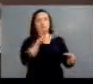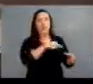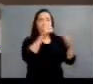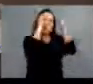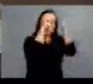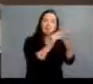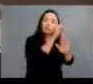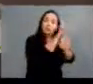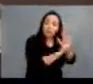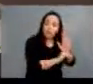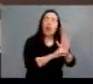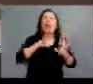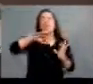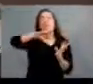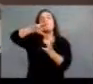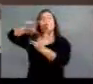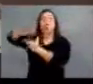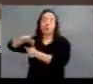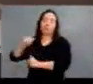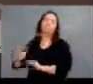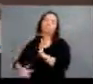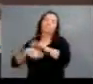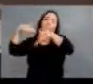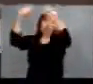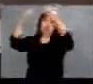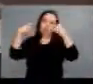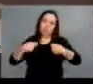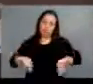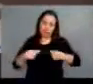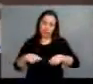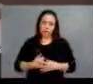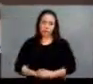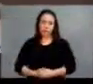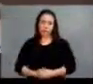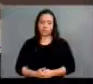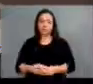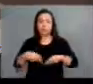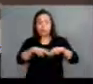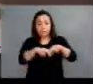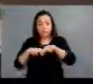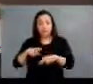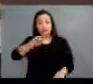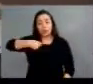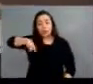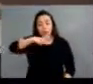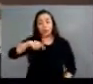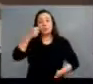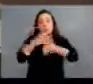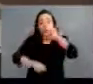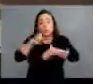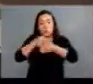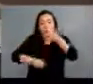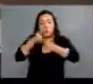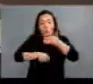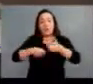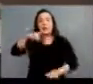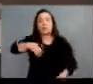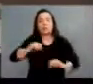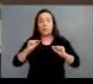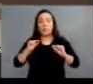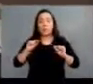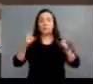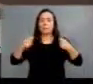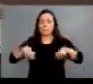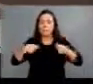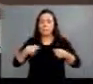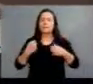maior, é uma humanidade que se pretende, que se quer mais humana. É por isso que nós aqui lutamos pelo